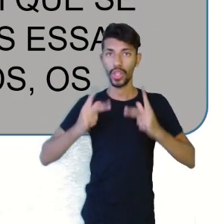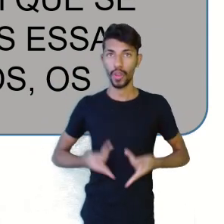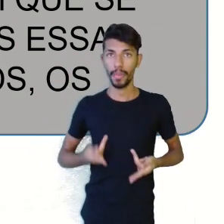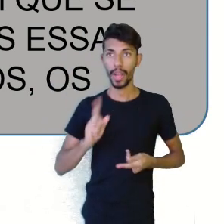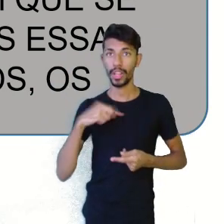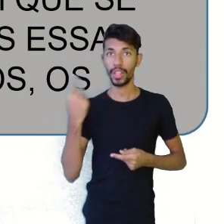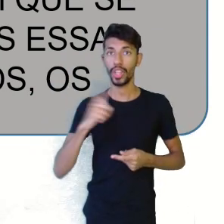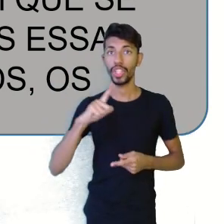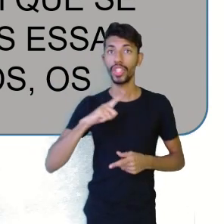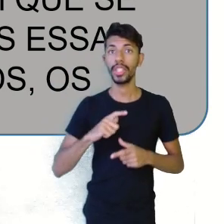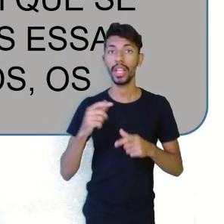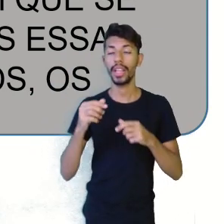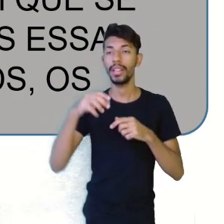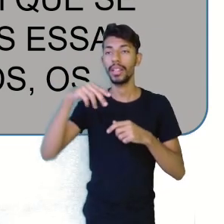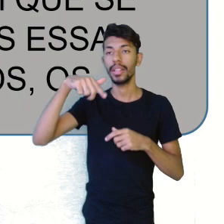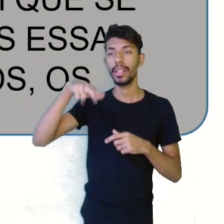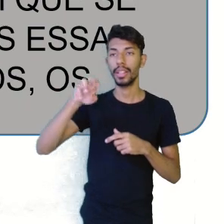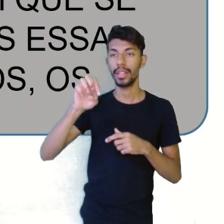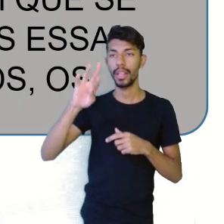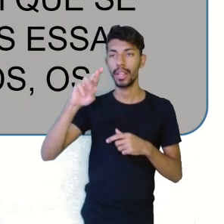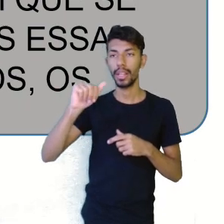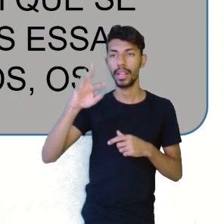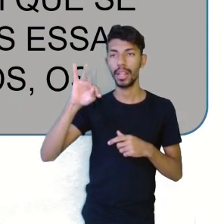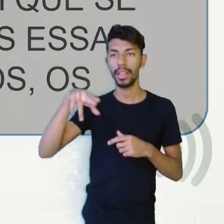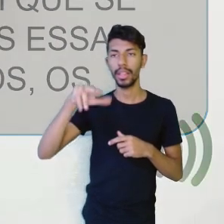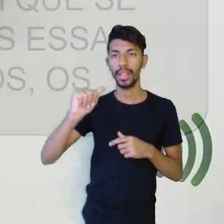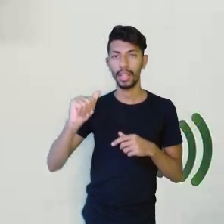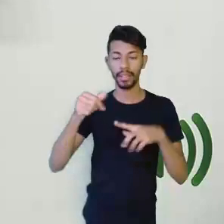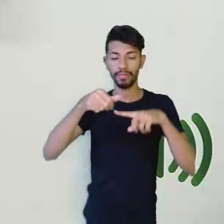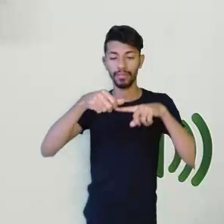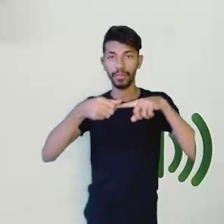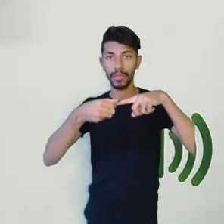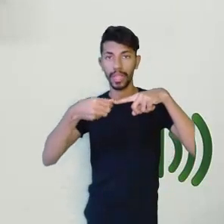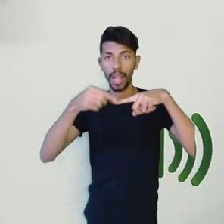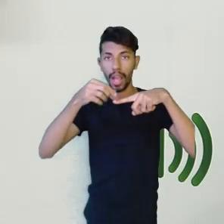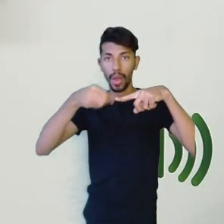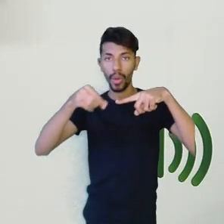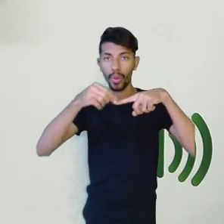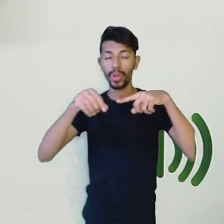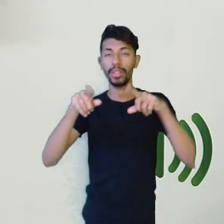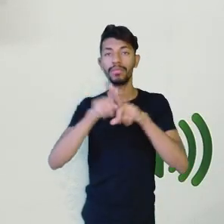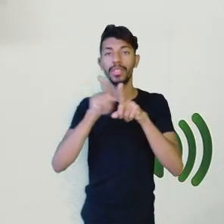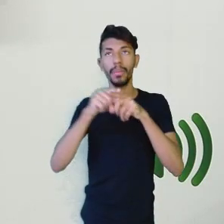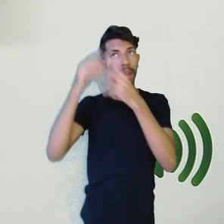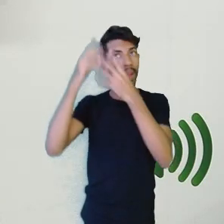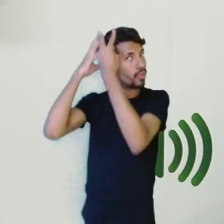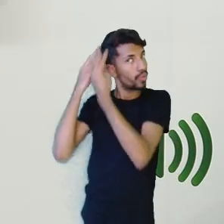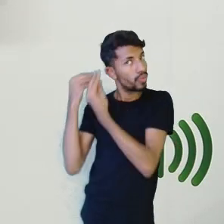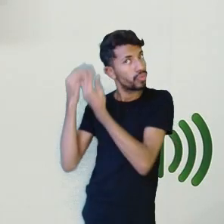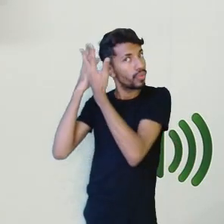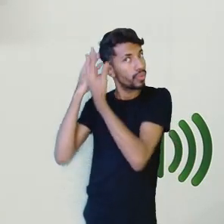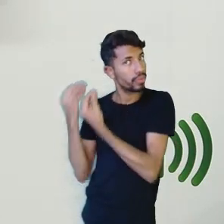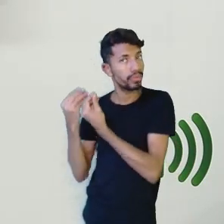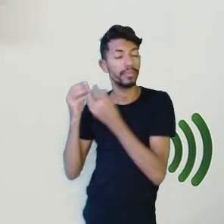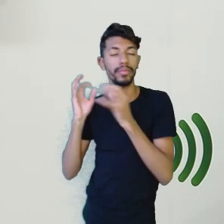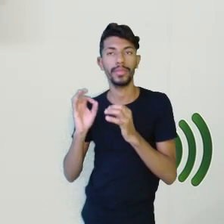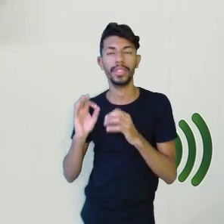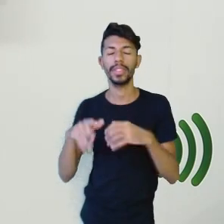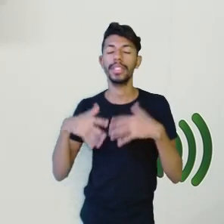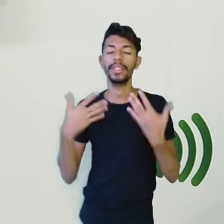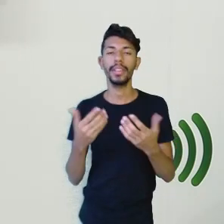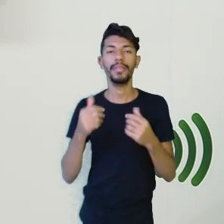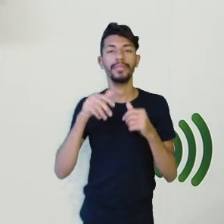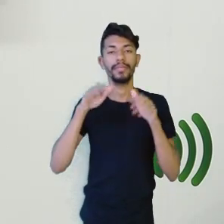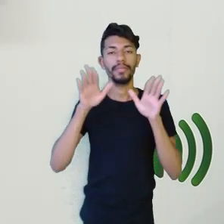queratina nas unhas e nos cabelos, né? Em outros seres também é bastante presente esse tipo de substância. As aves têm nas